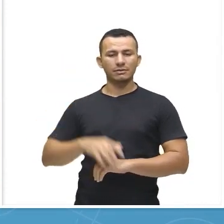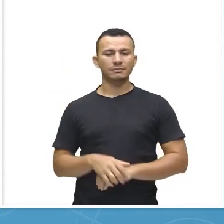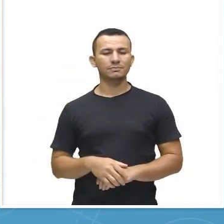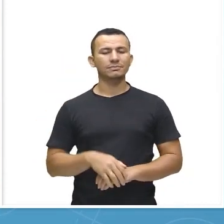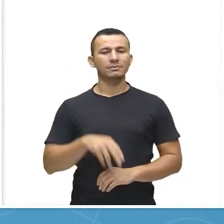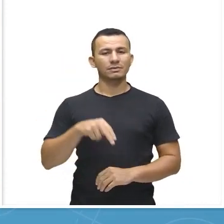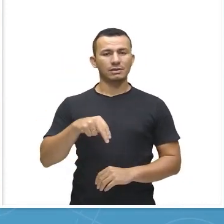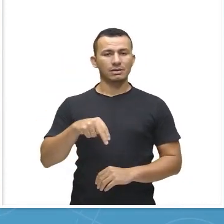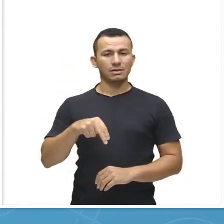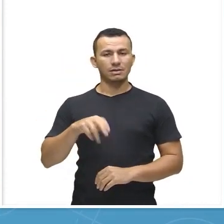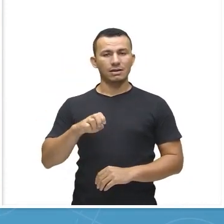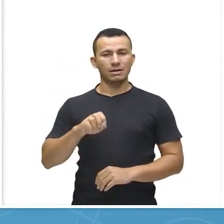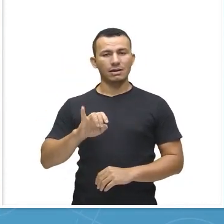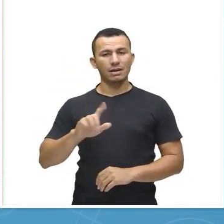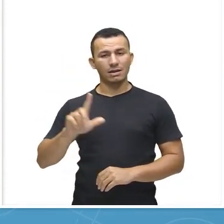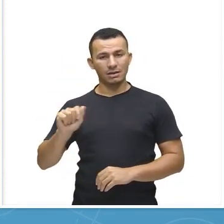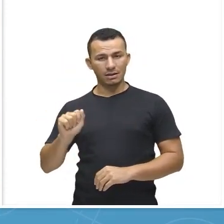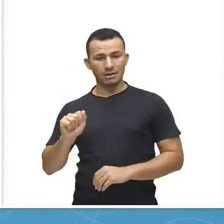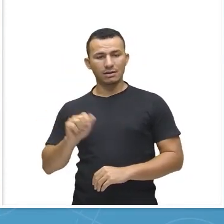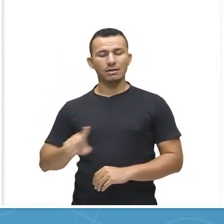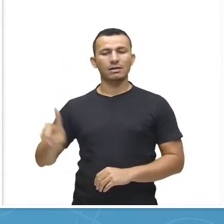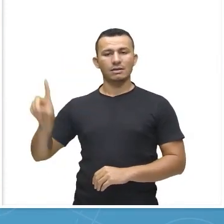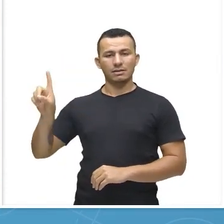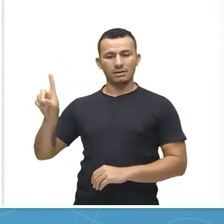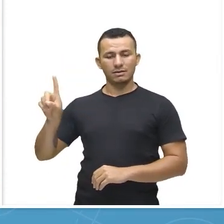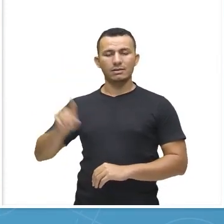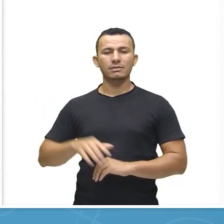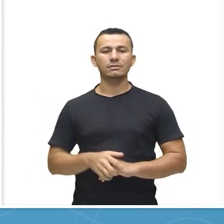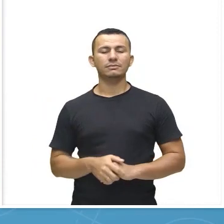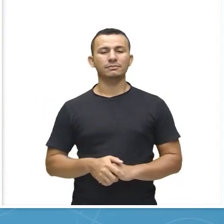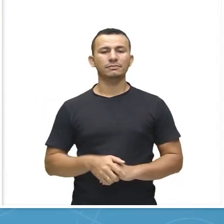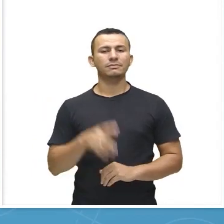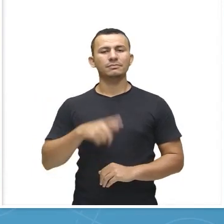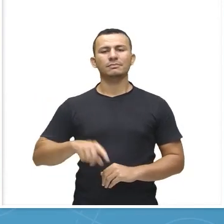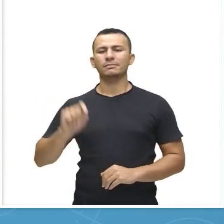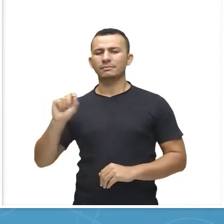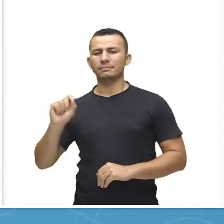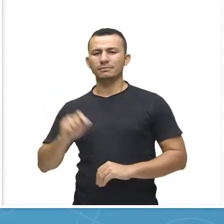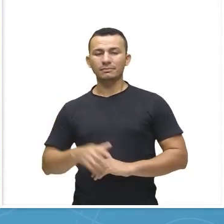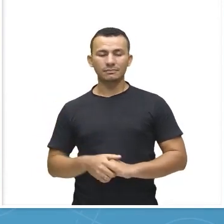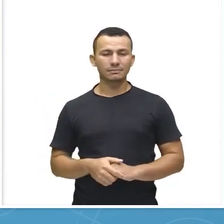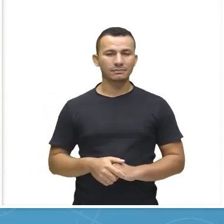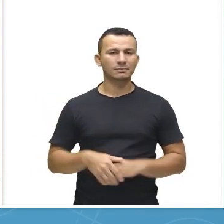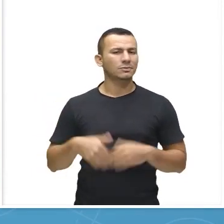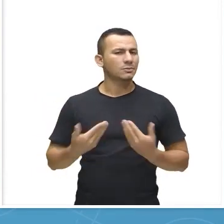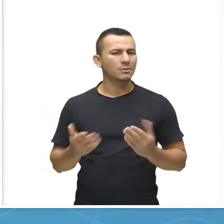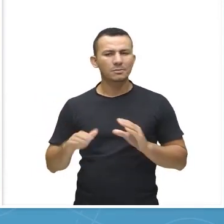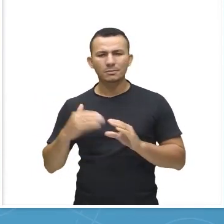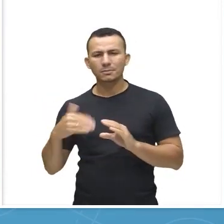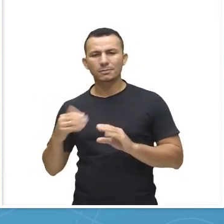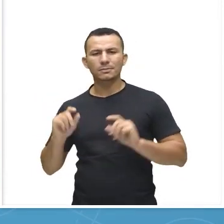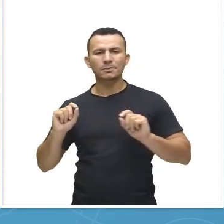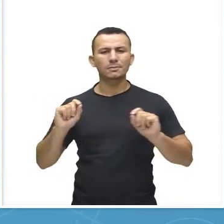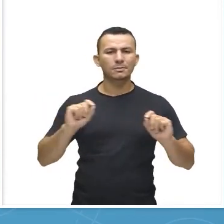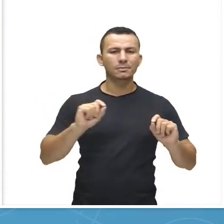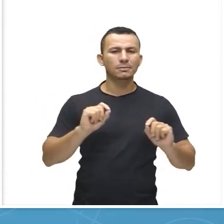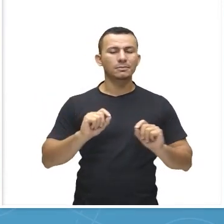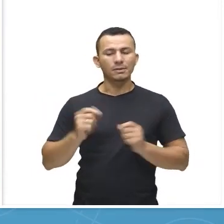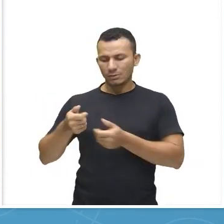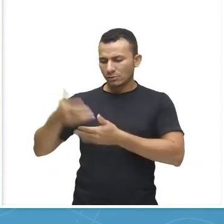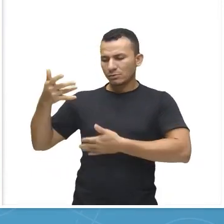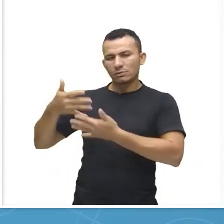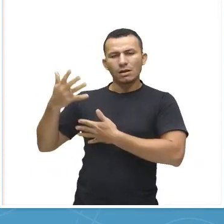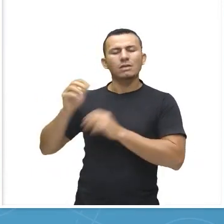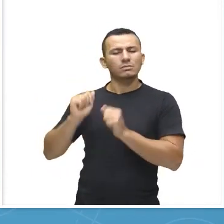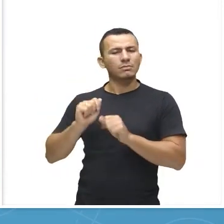Neila botou letra D. Muito bem, vamos lá ver qual, então. Mais alguém participando? Pelo nosso chat, você